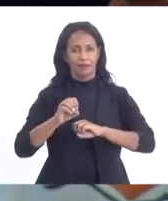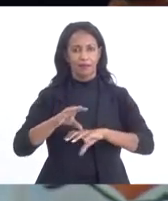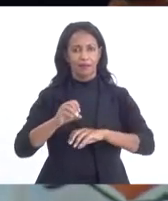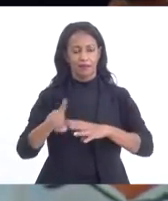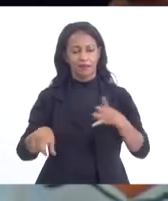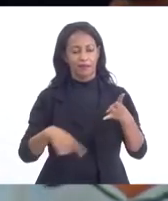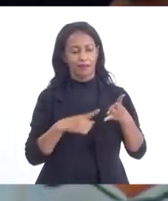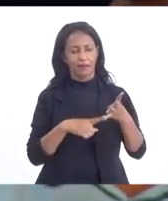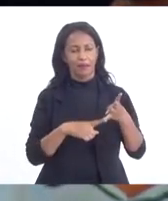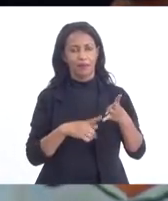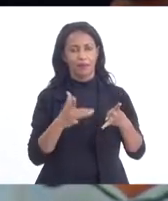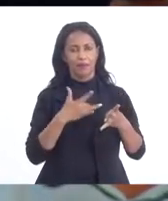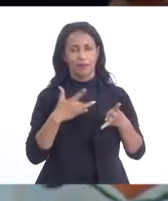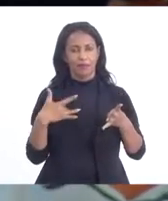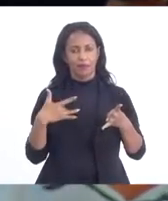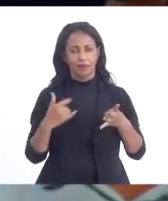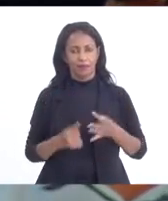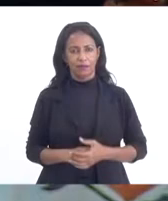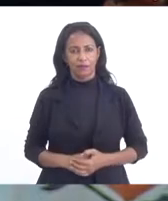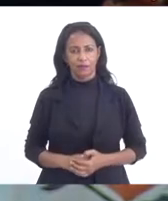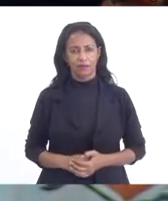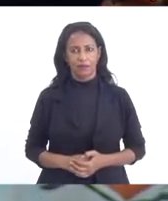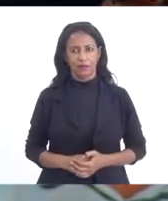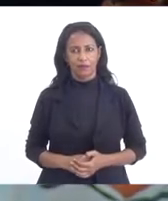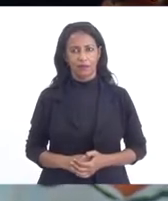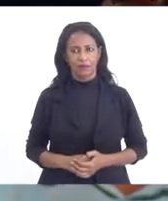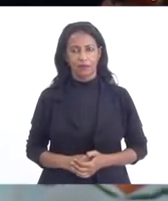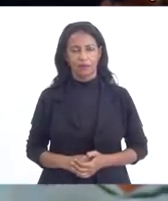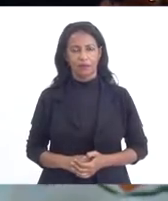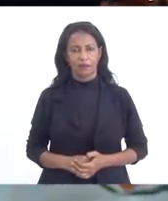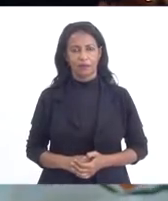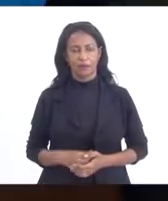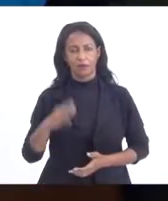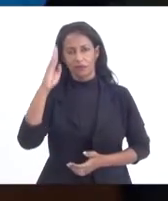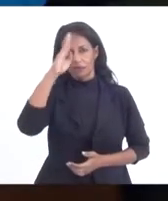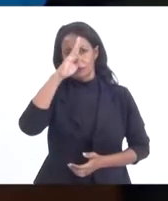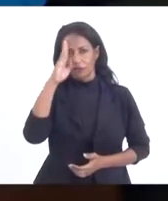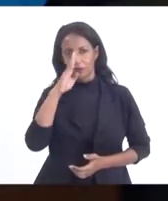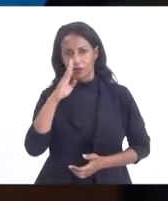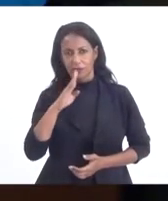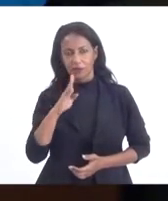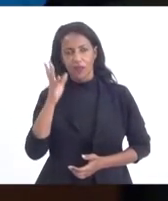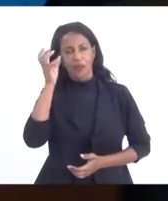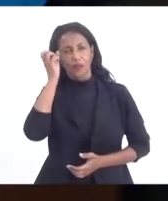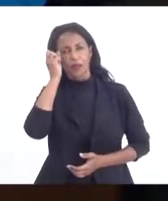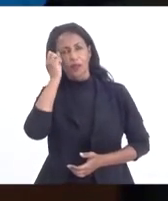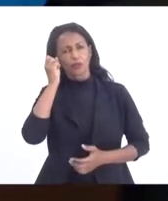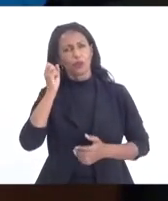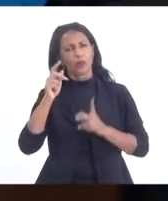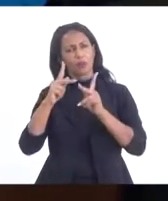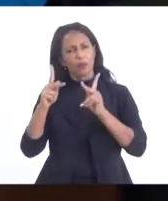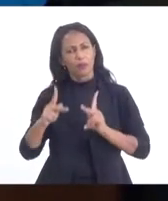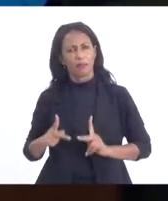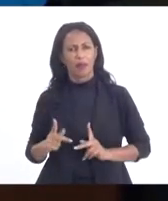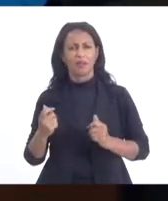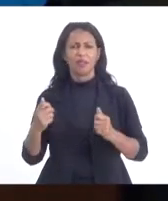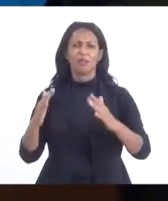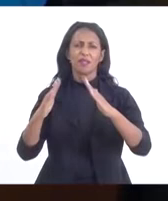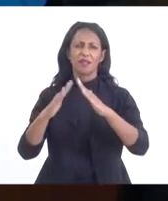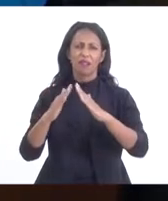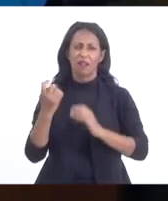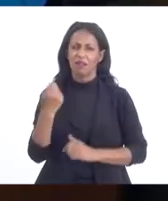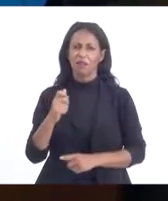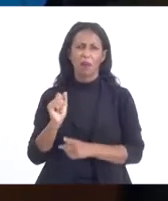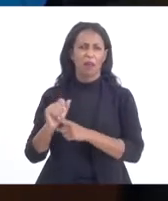educação. Quarto, saúde. O brasileiro tem que dormir em paz, ele tem que ter uma casa, ele não tem que pagar